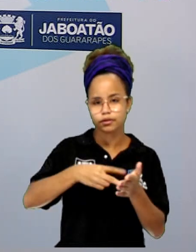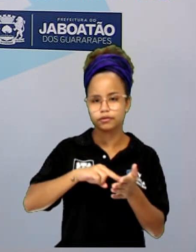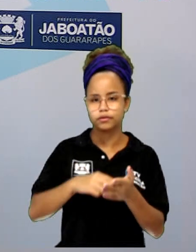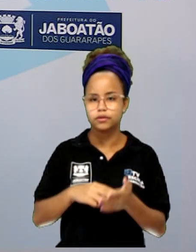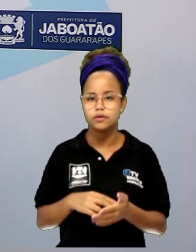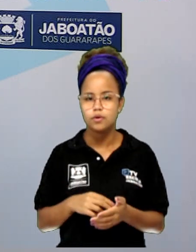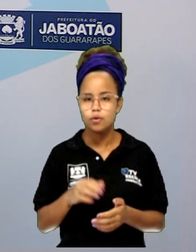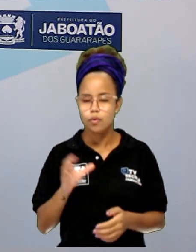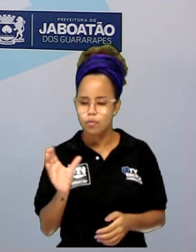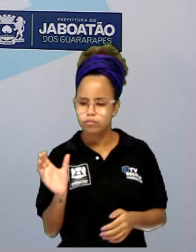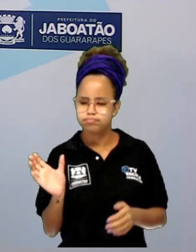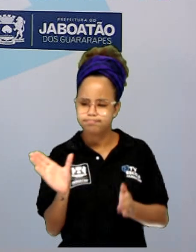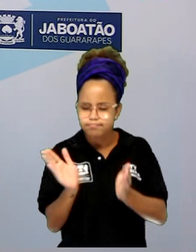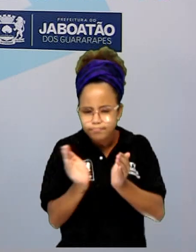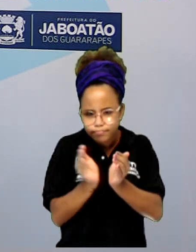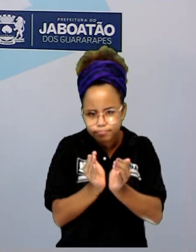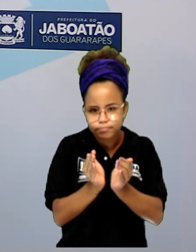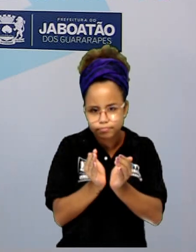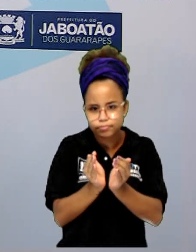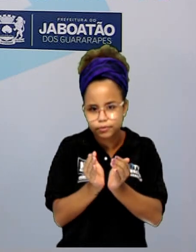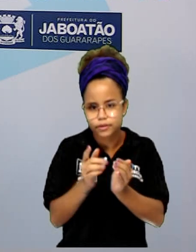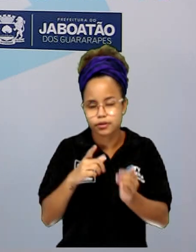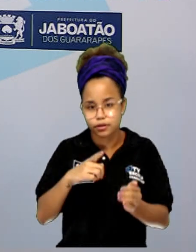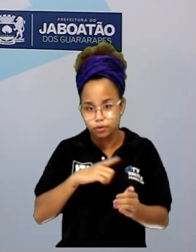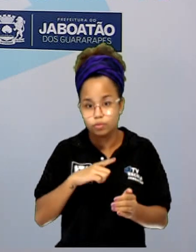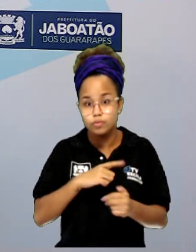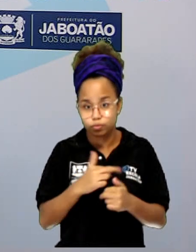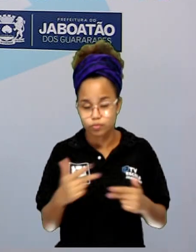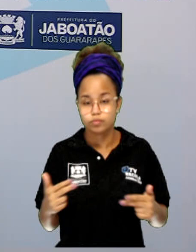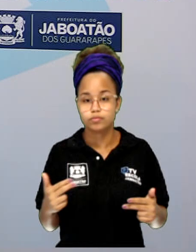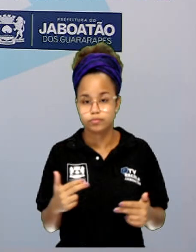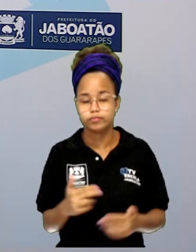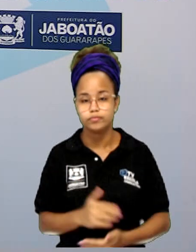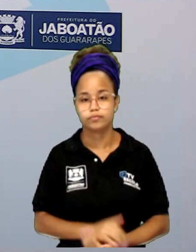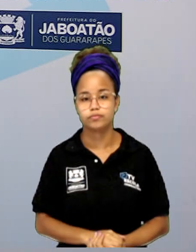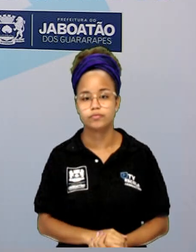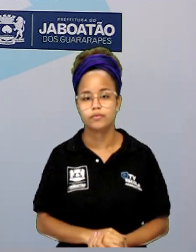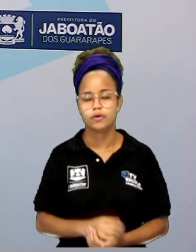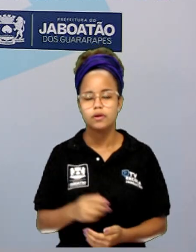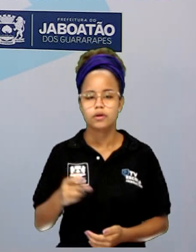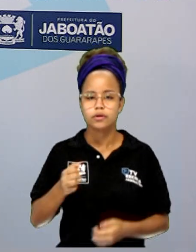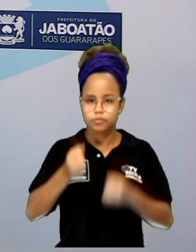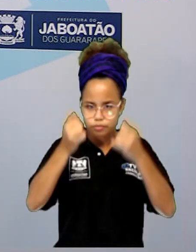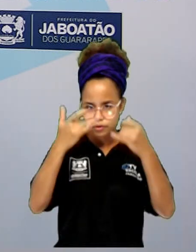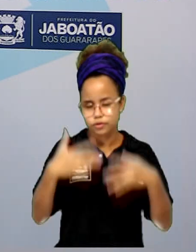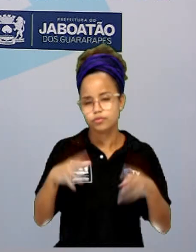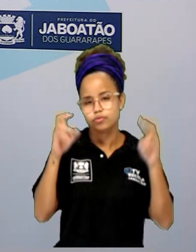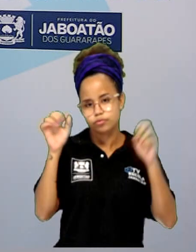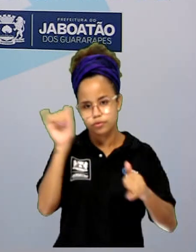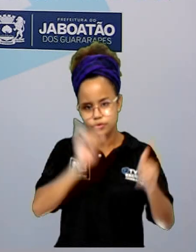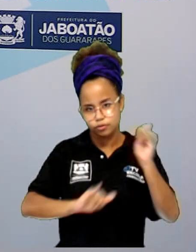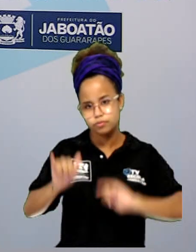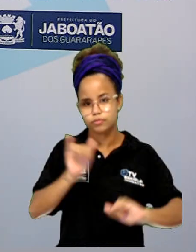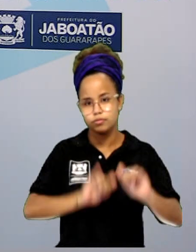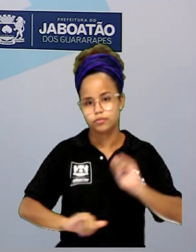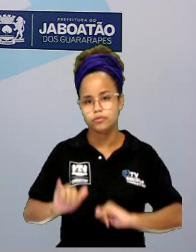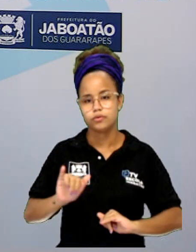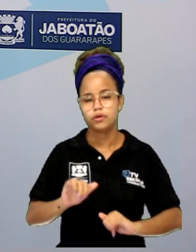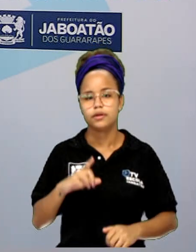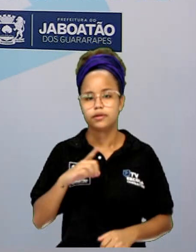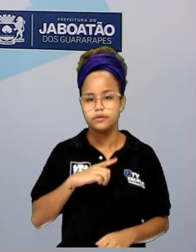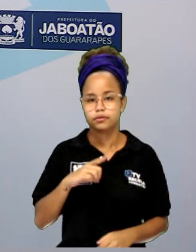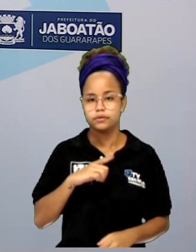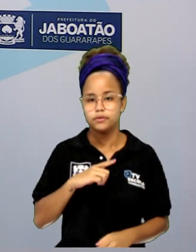uma quantidade fixa de alguma coisa. E como a gente está falando de química, a gente pode falar em quantidade fixa de átomos